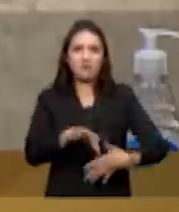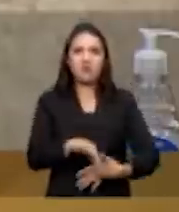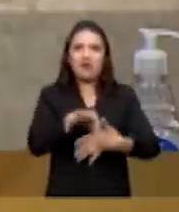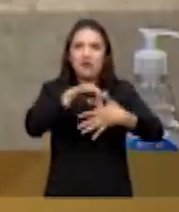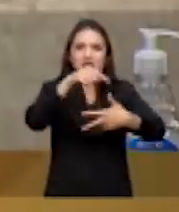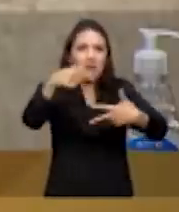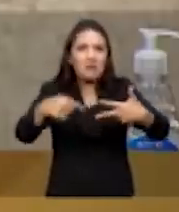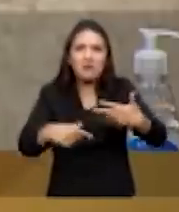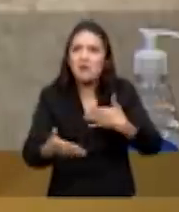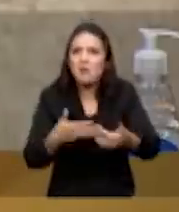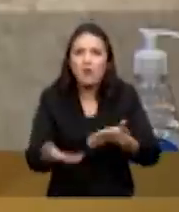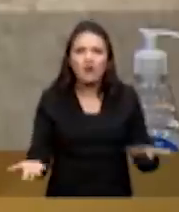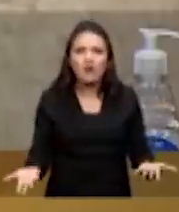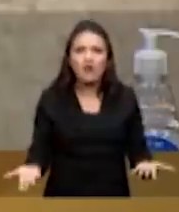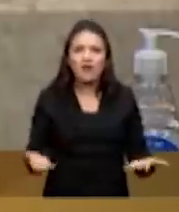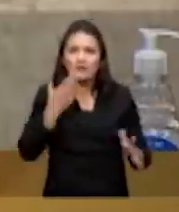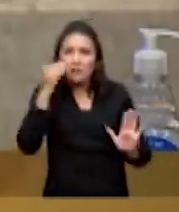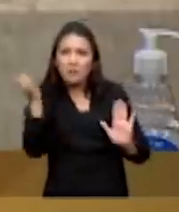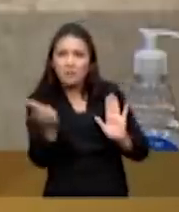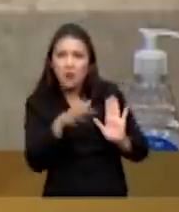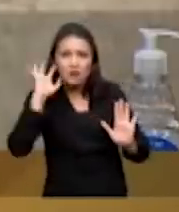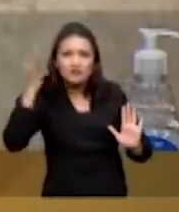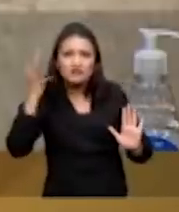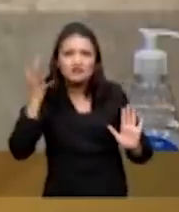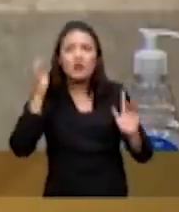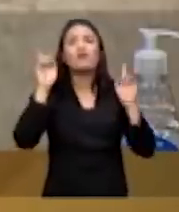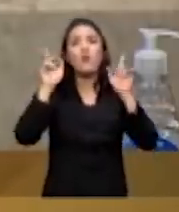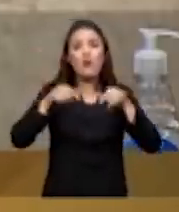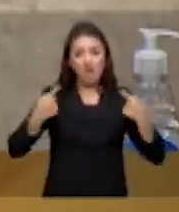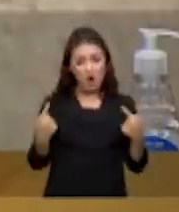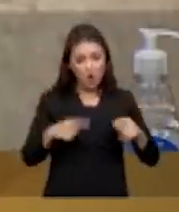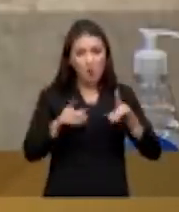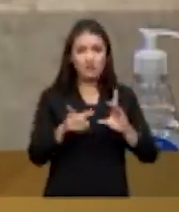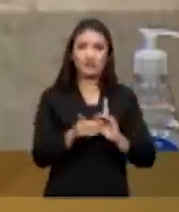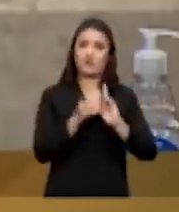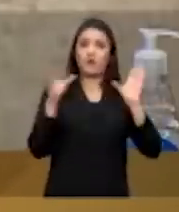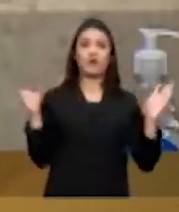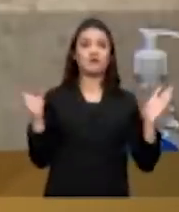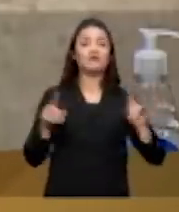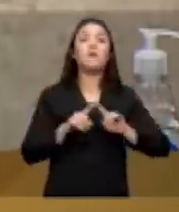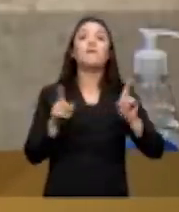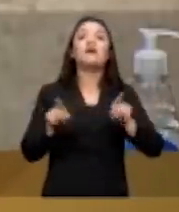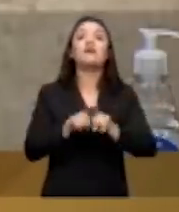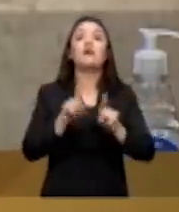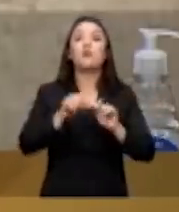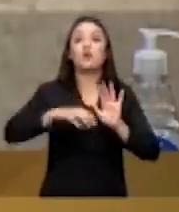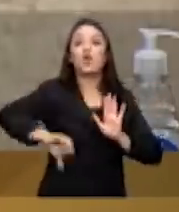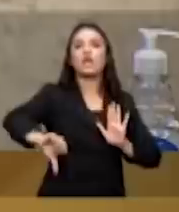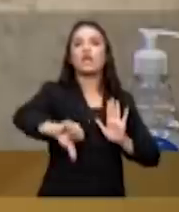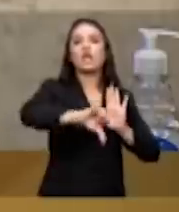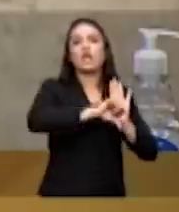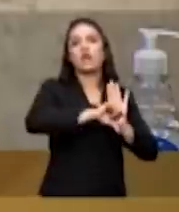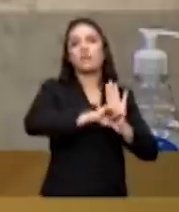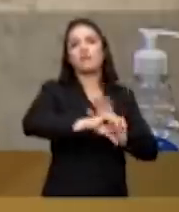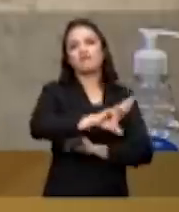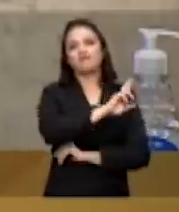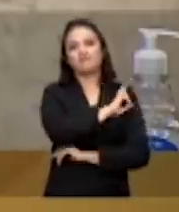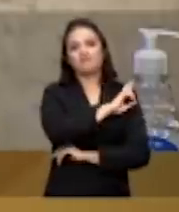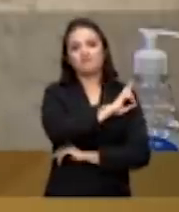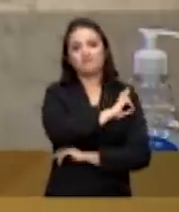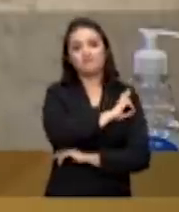de representar um atentado à democracia, configura crime de responsabilidade a